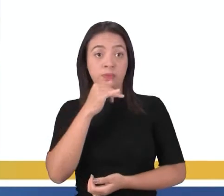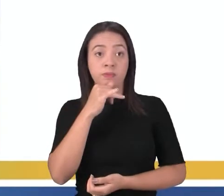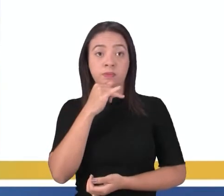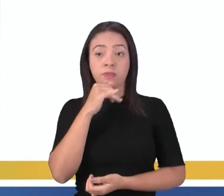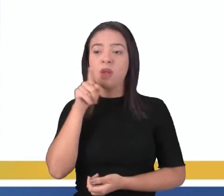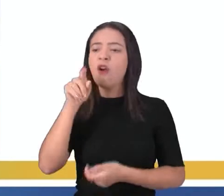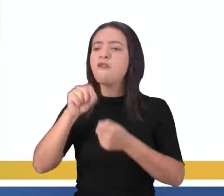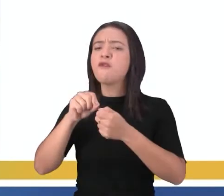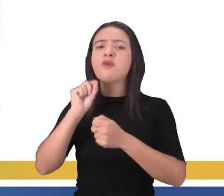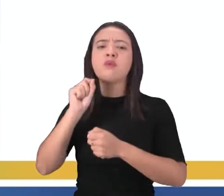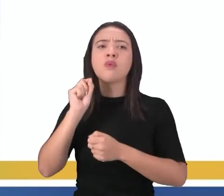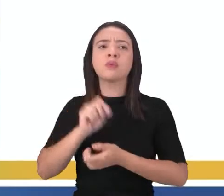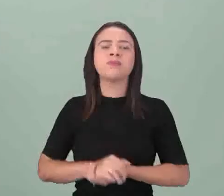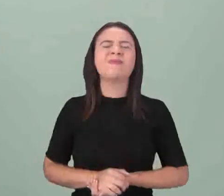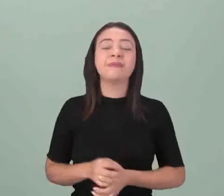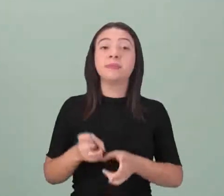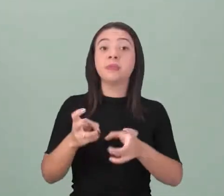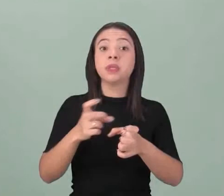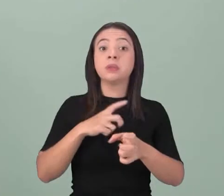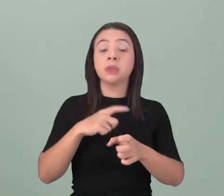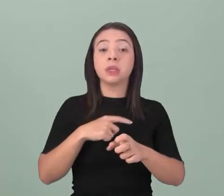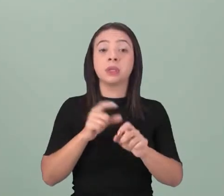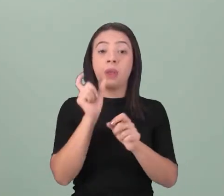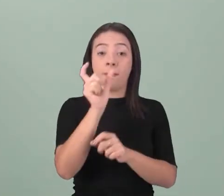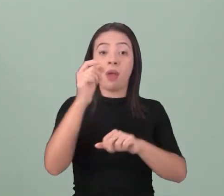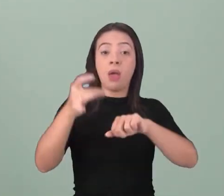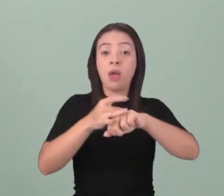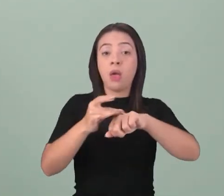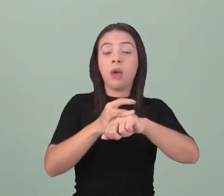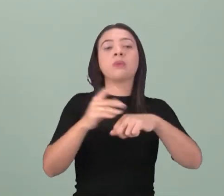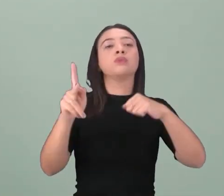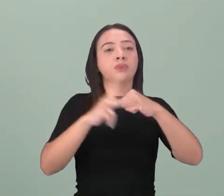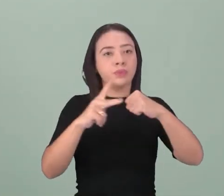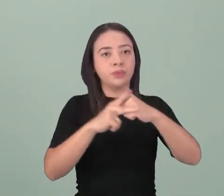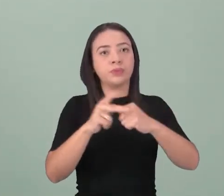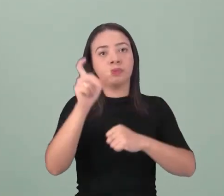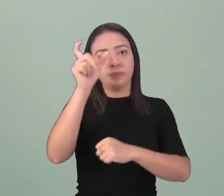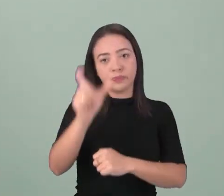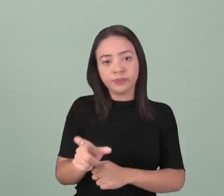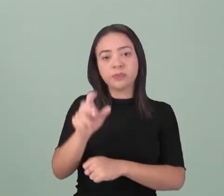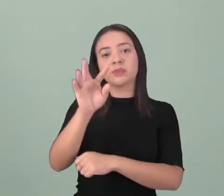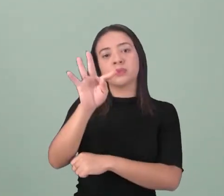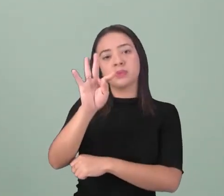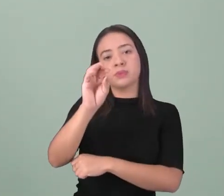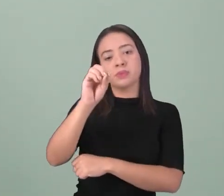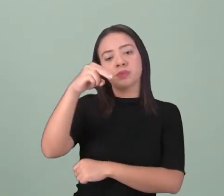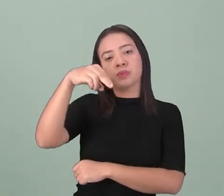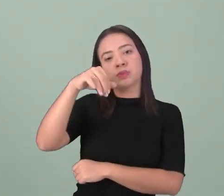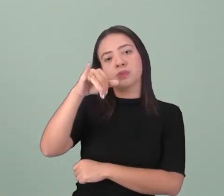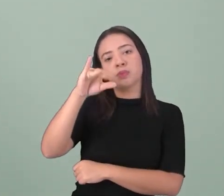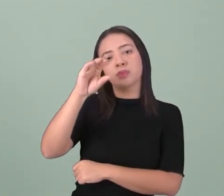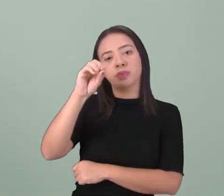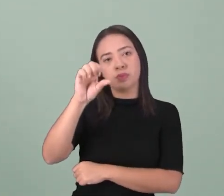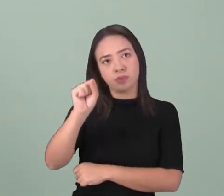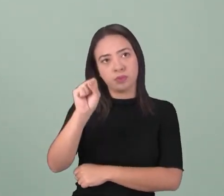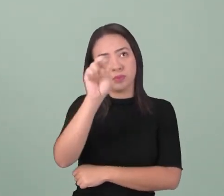esses destaques. Esses destaques são os pronomes pessoais utilizados. Eles são os tônicos usados nessas frases,